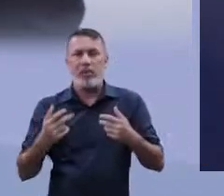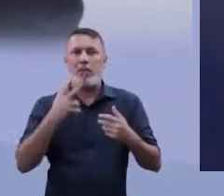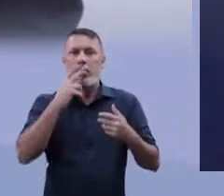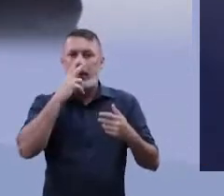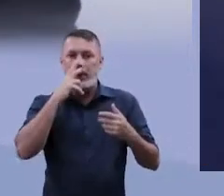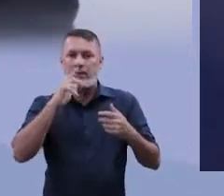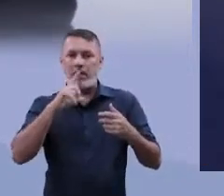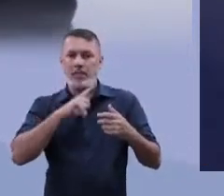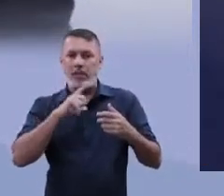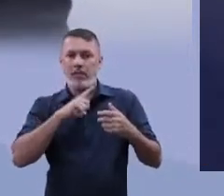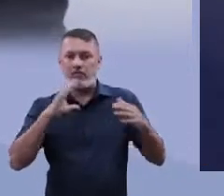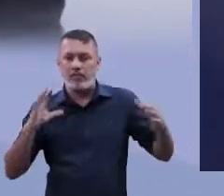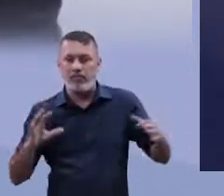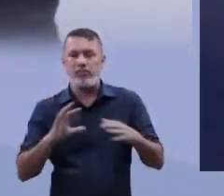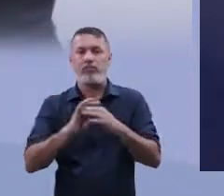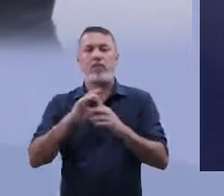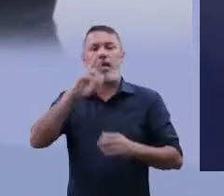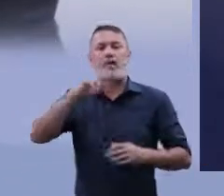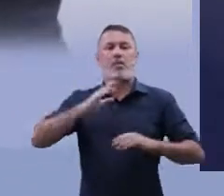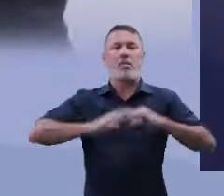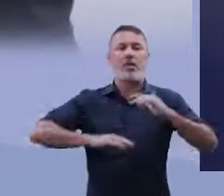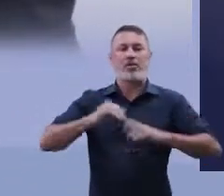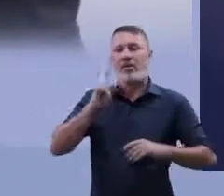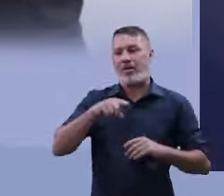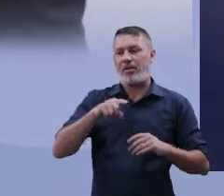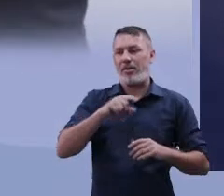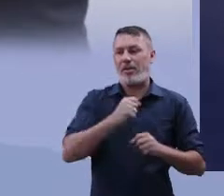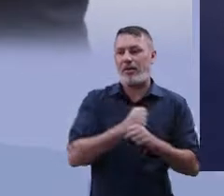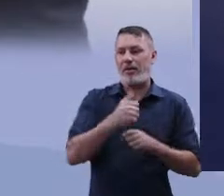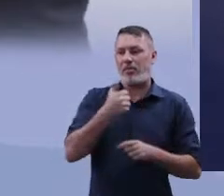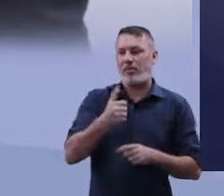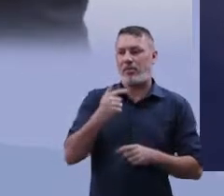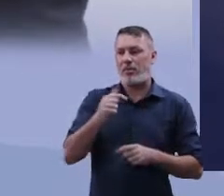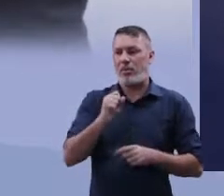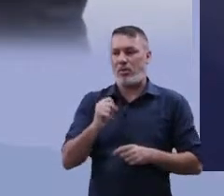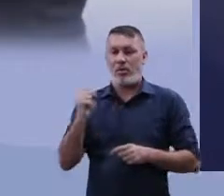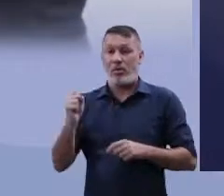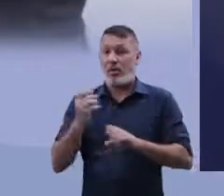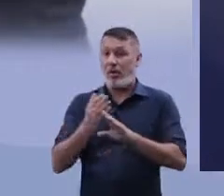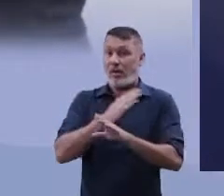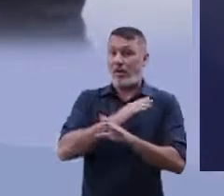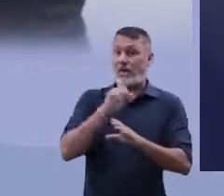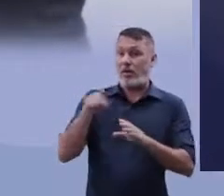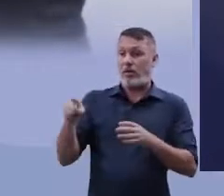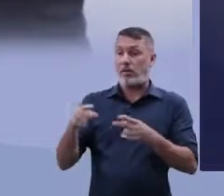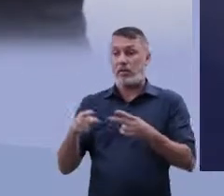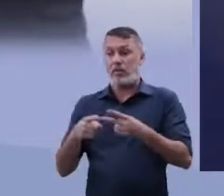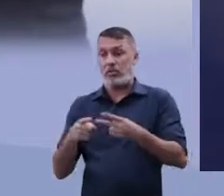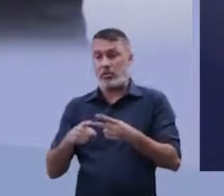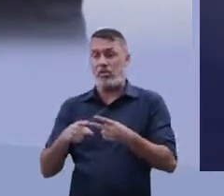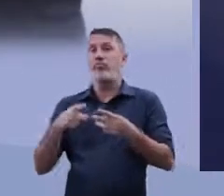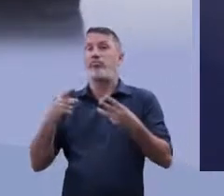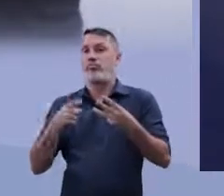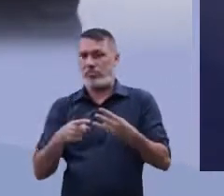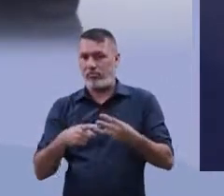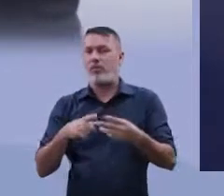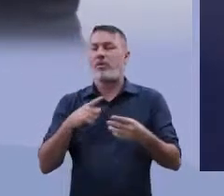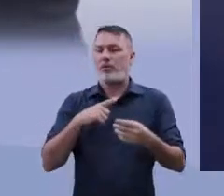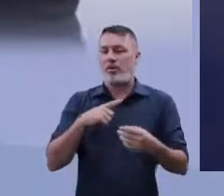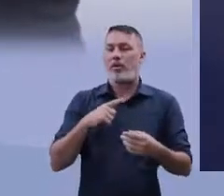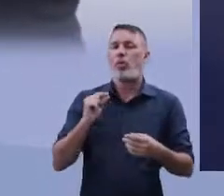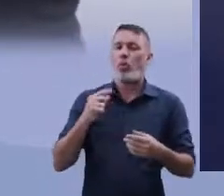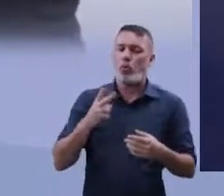ele vai amarrar agora na razão prática em 1788. É a segunda das três críticas. Ele